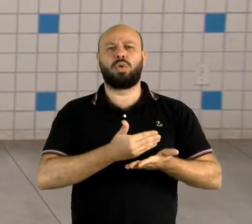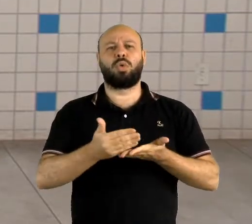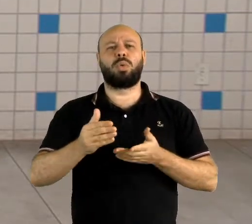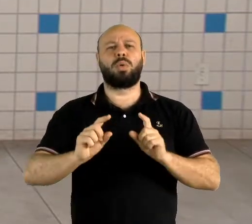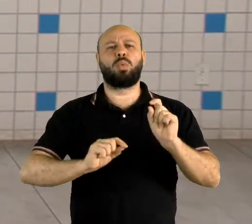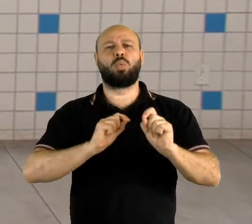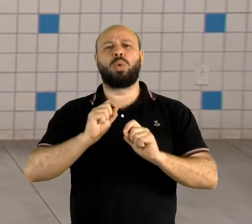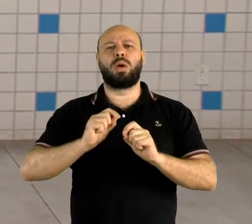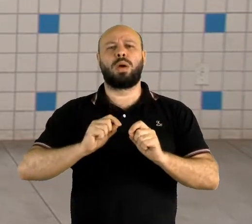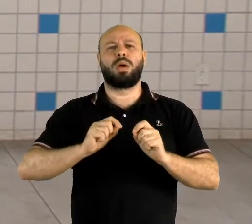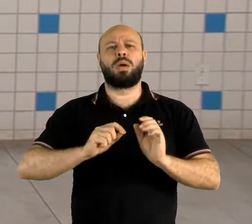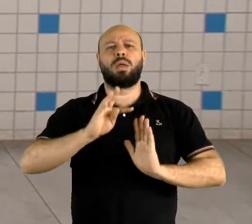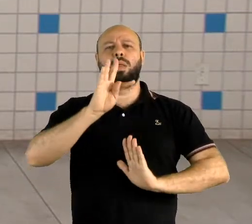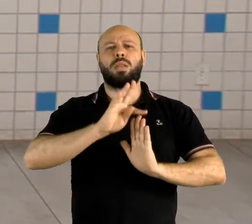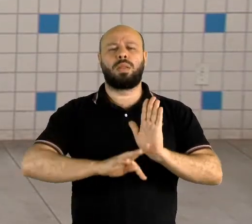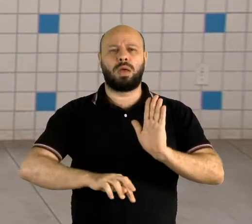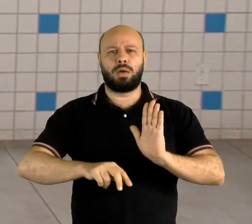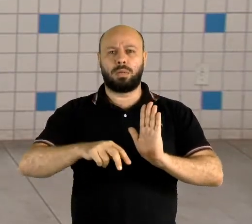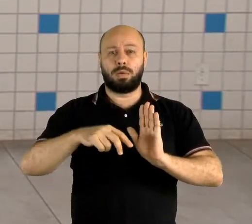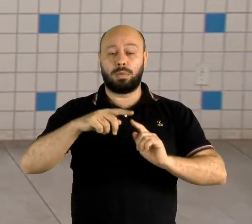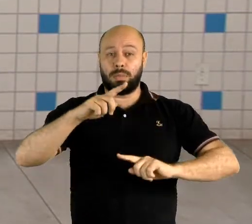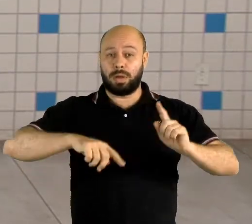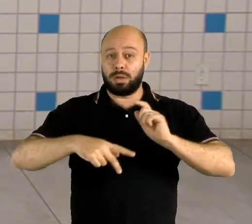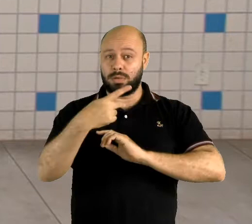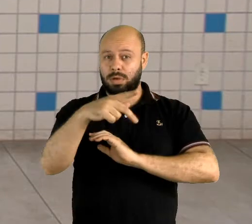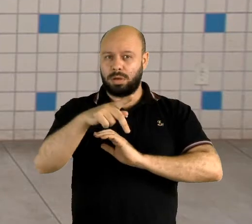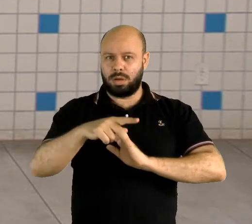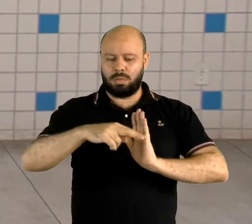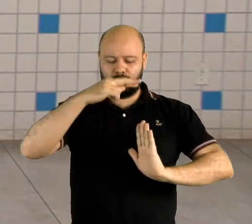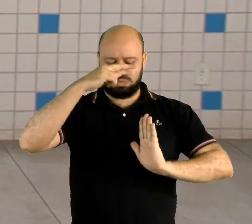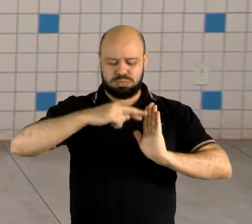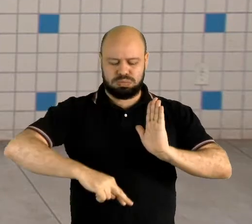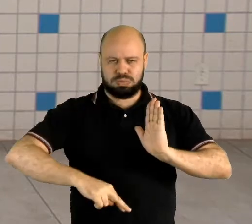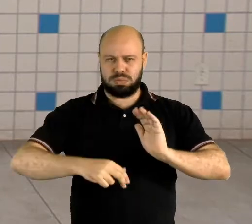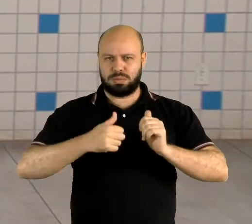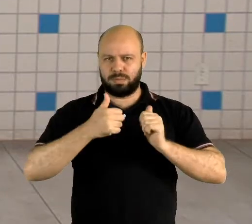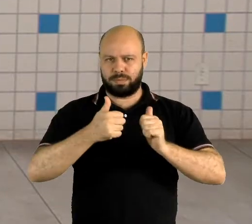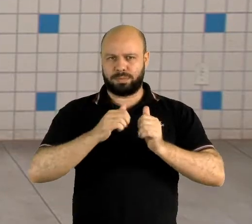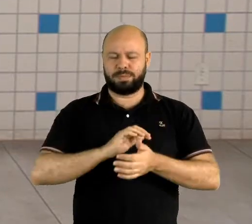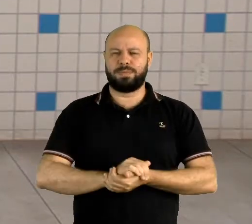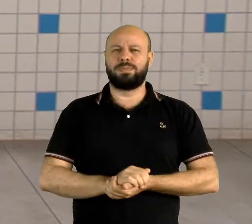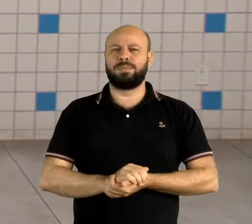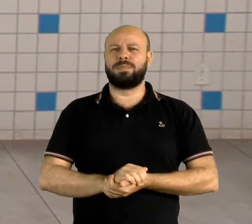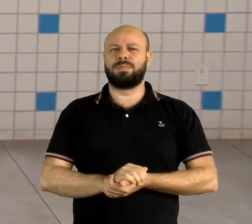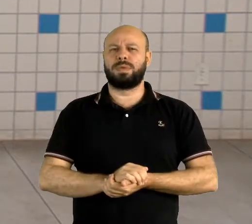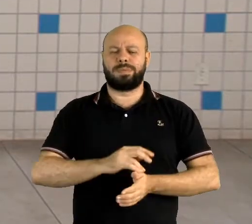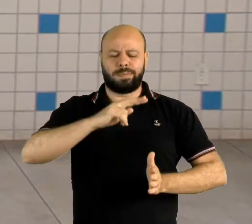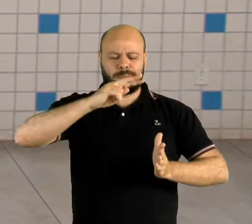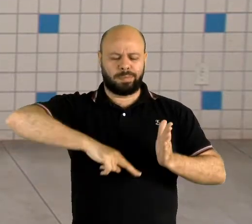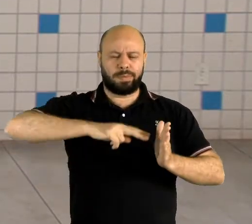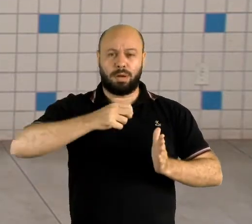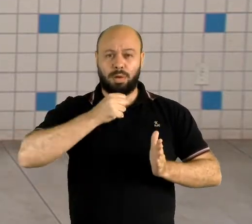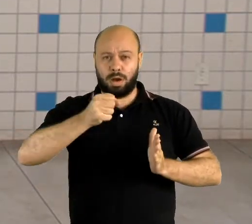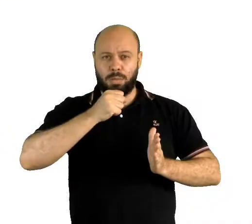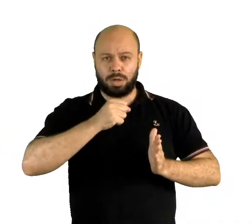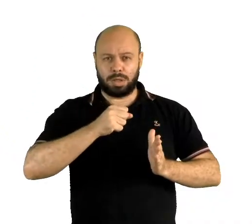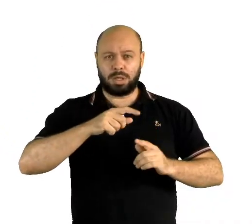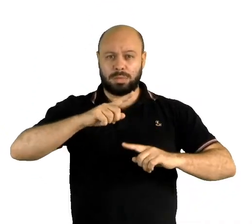iniciar com a leitura do texto que está no material de vocês. Nós iremos fazer a leitura dessa reportagem que está